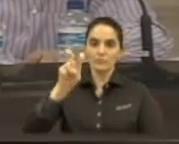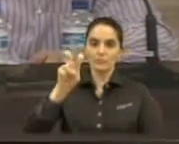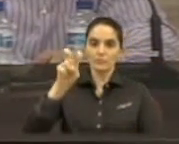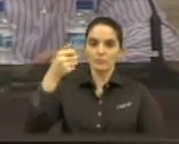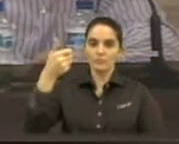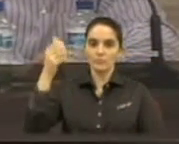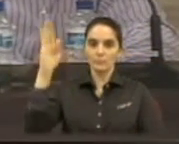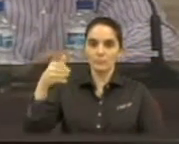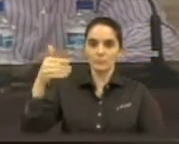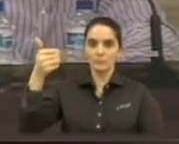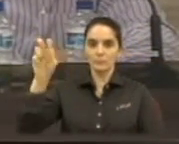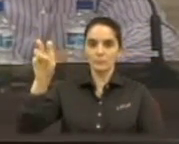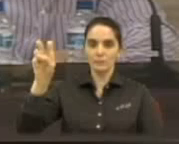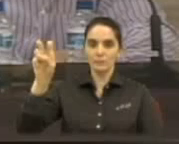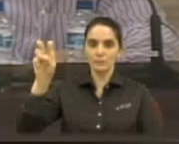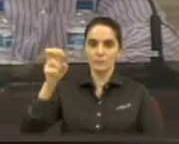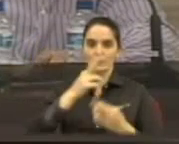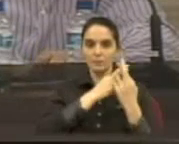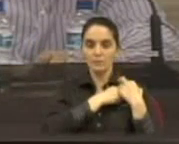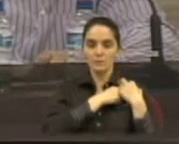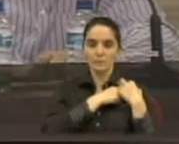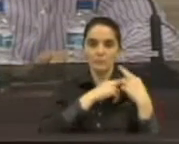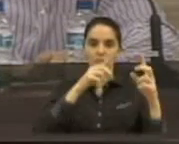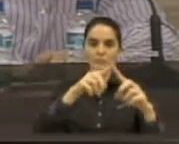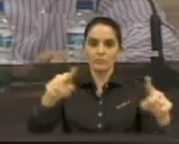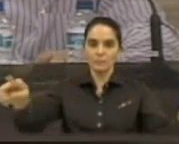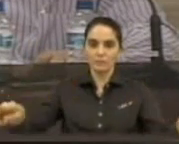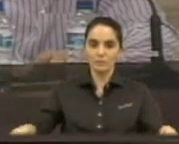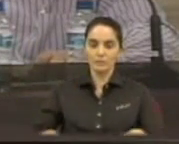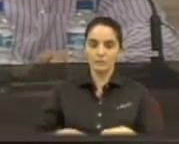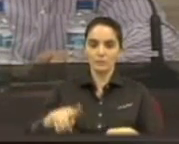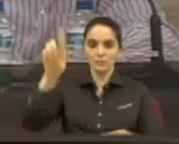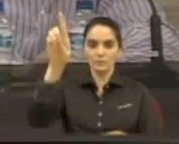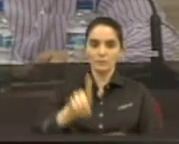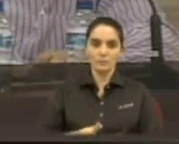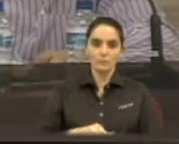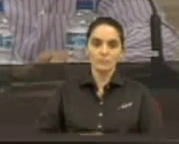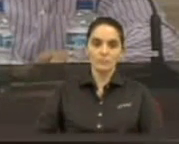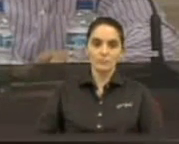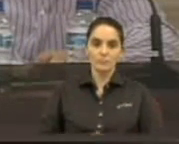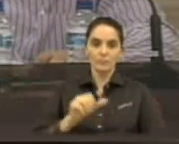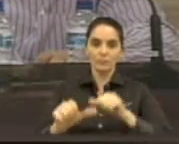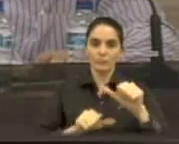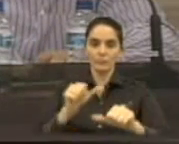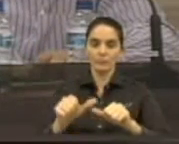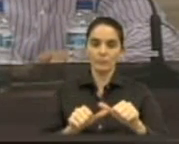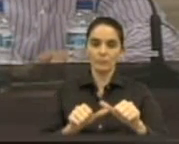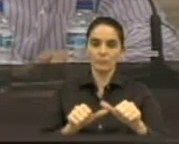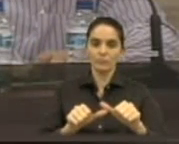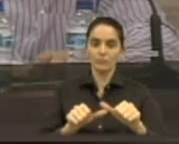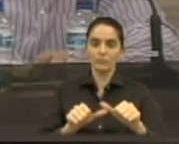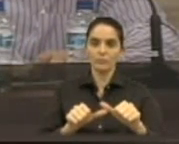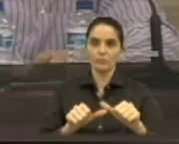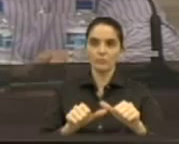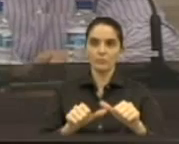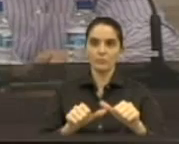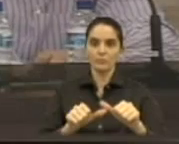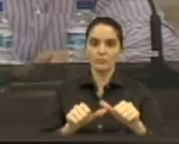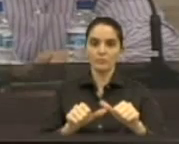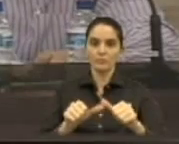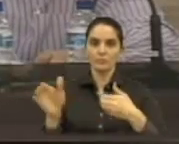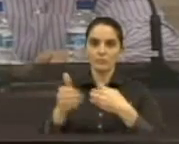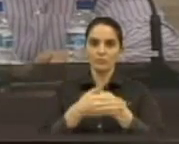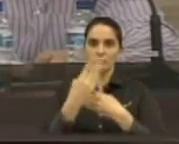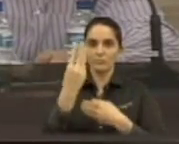número 51/2015, de autoria da mesa diretora, que altera... A sessão